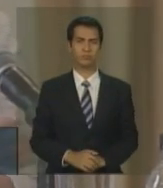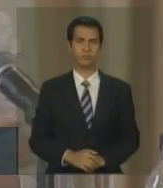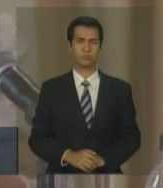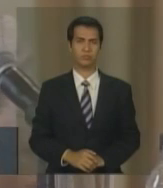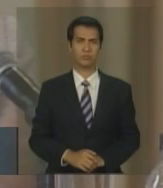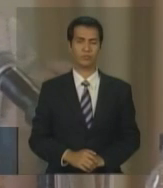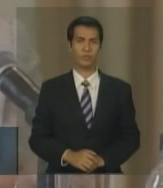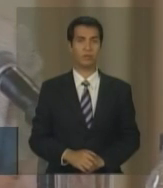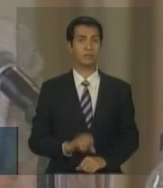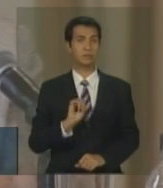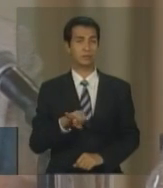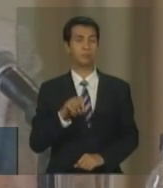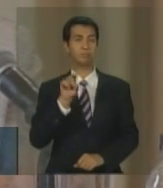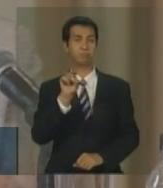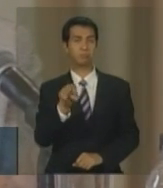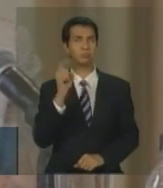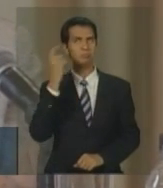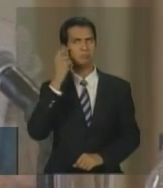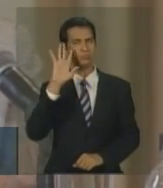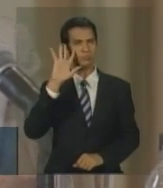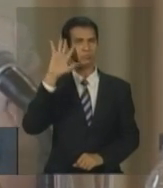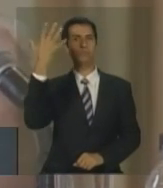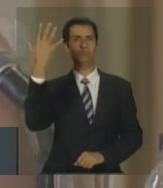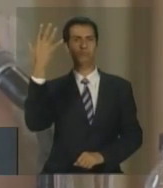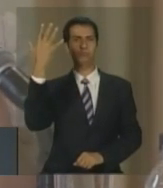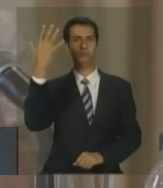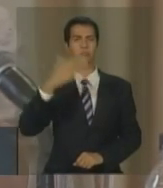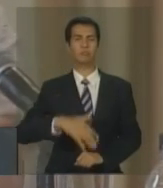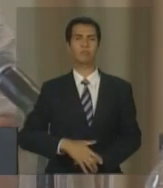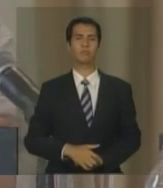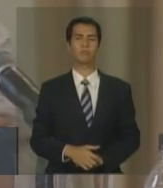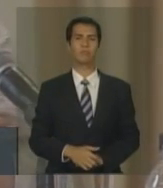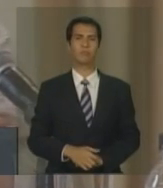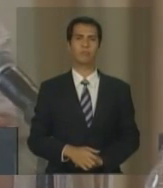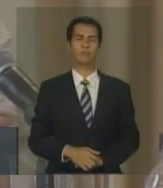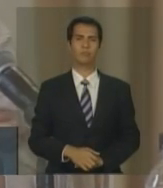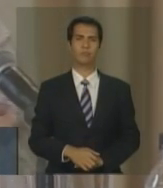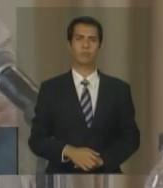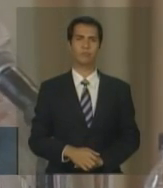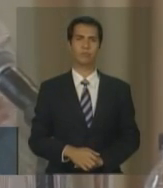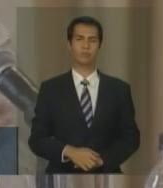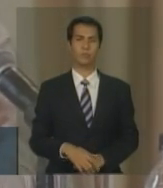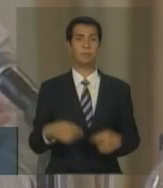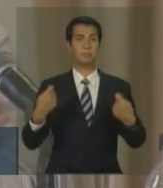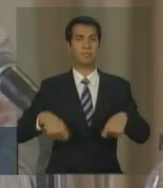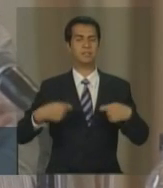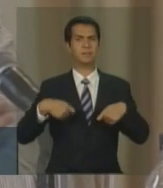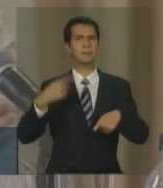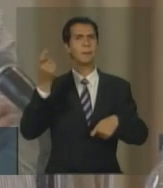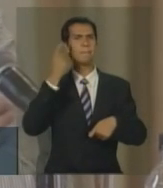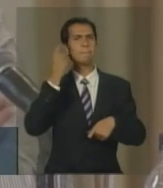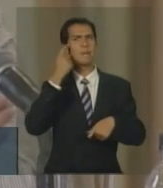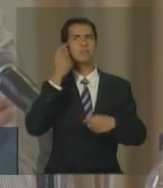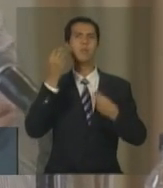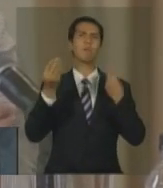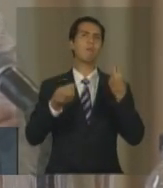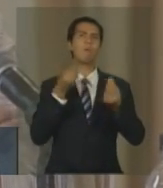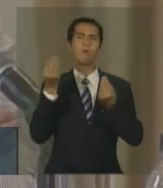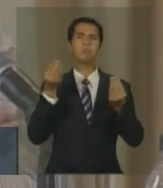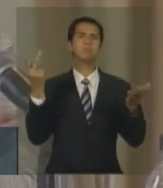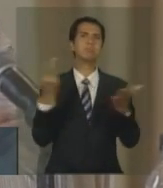quando você toma uma determinada medida, você tem de olhar o impacto dela sobre seus